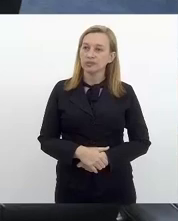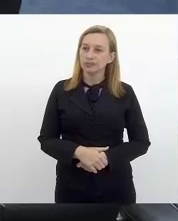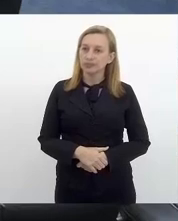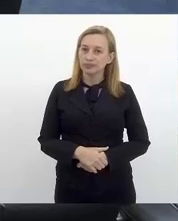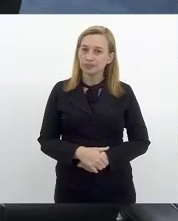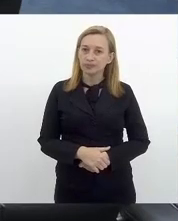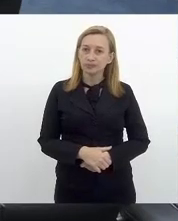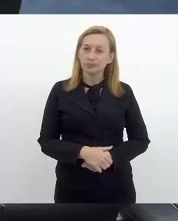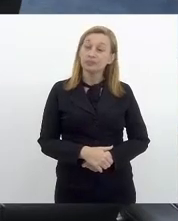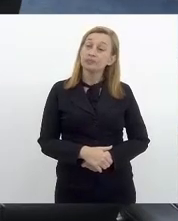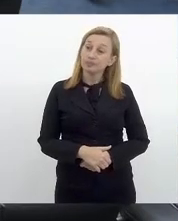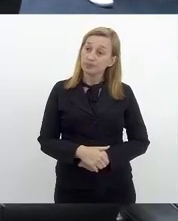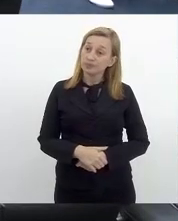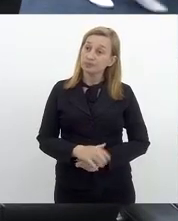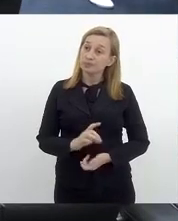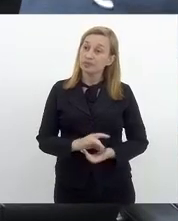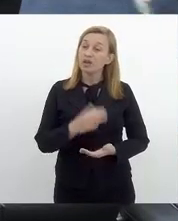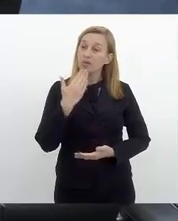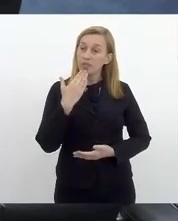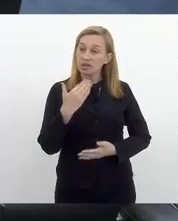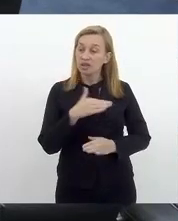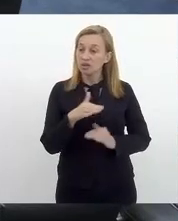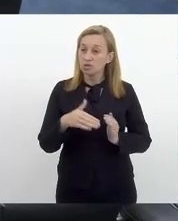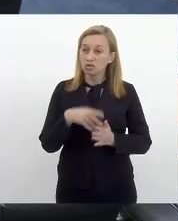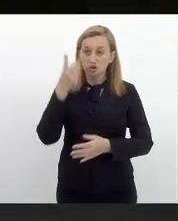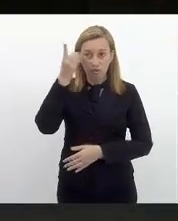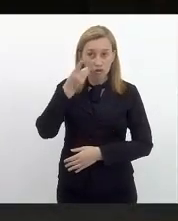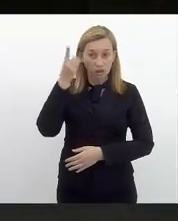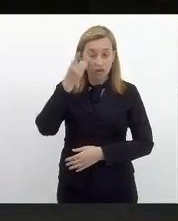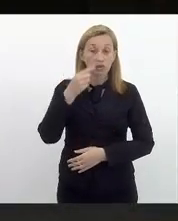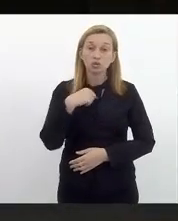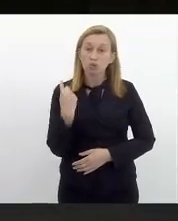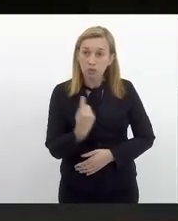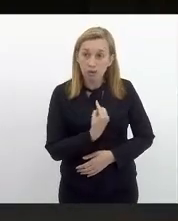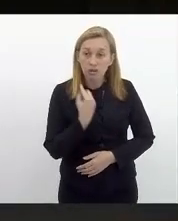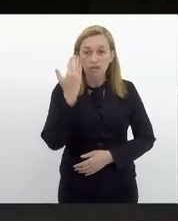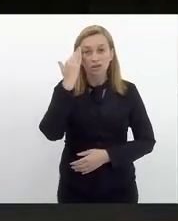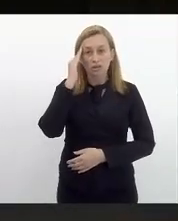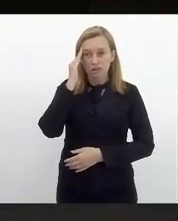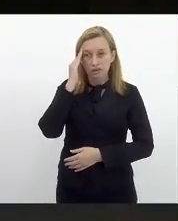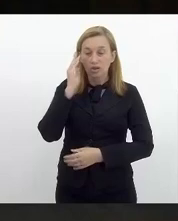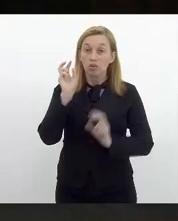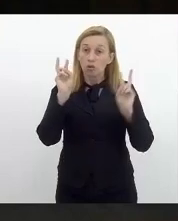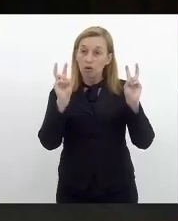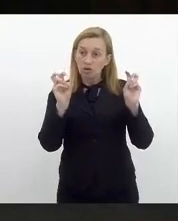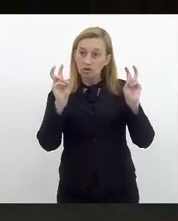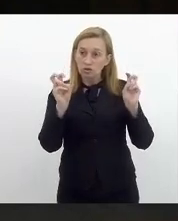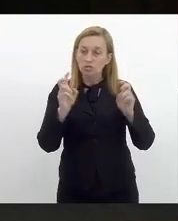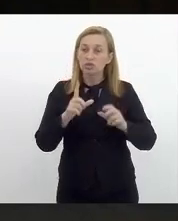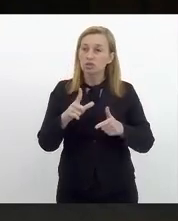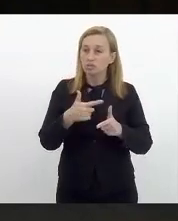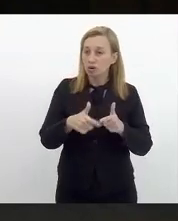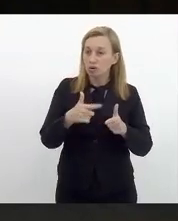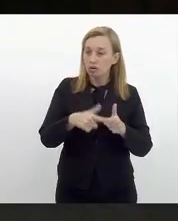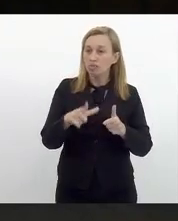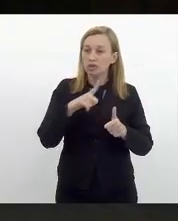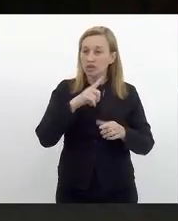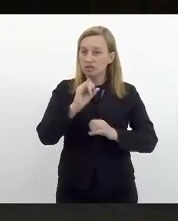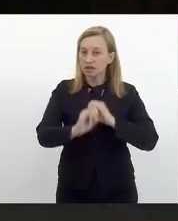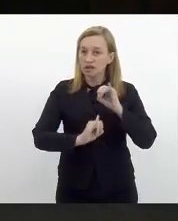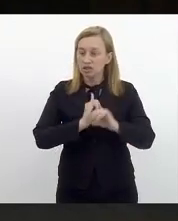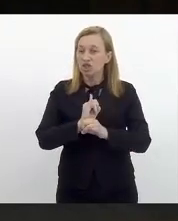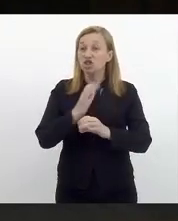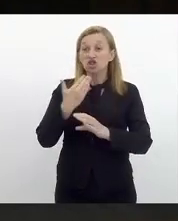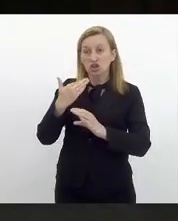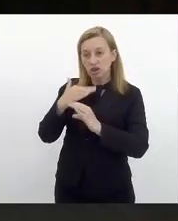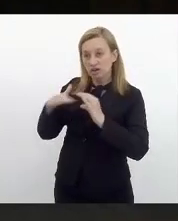com muita venda quero pedir o senhoras e senhores deputados nós entendemos a questão Houve um problema de internet Nós